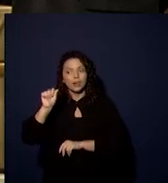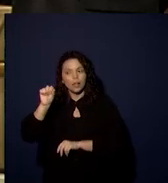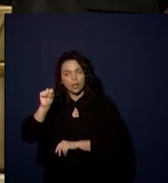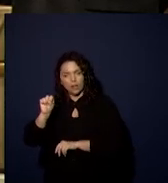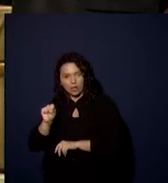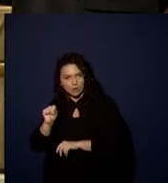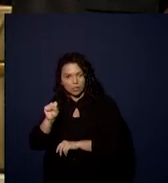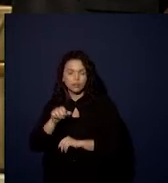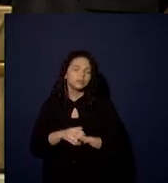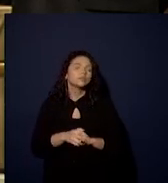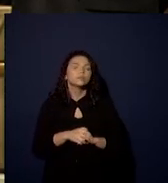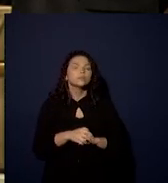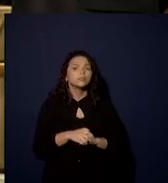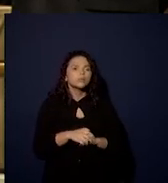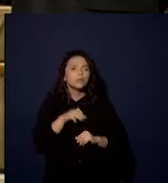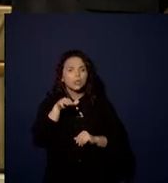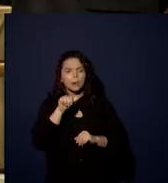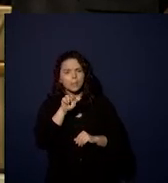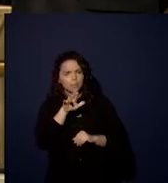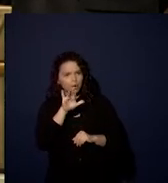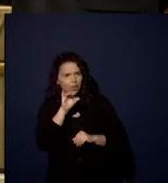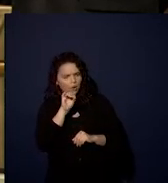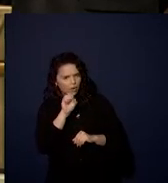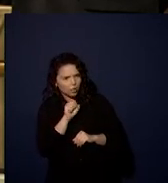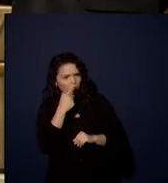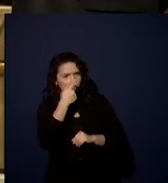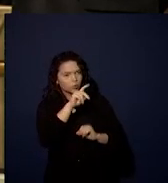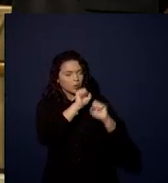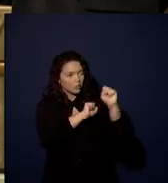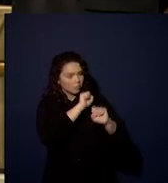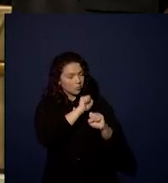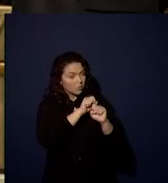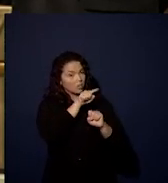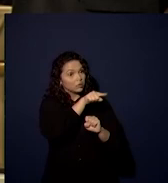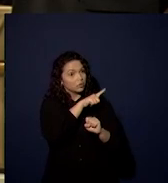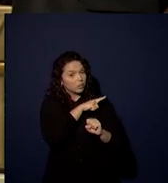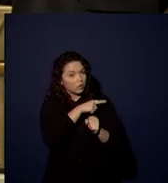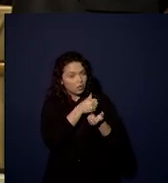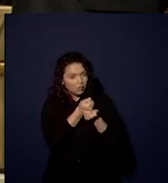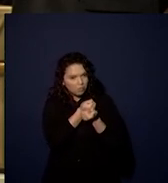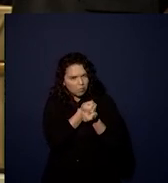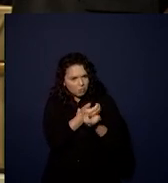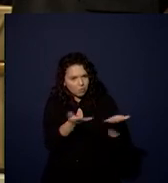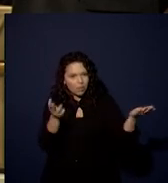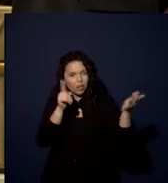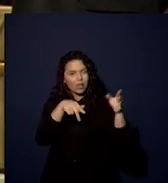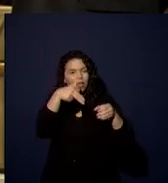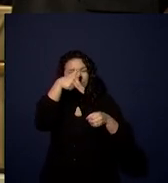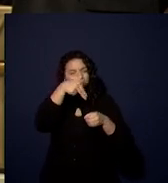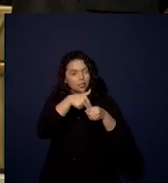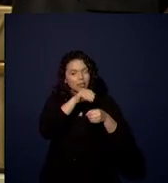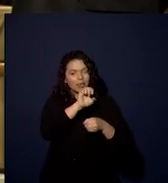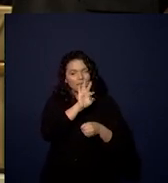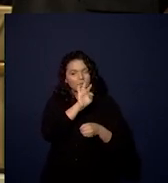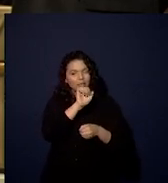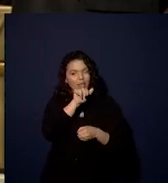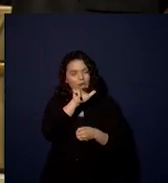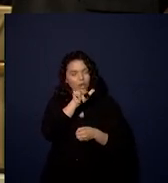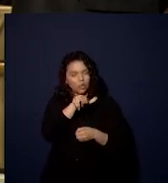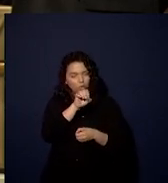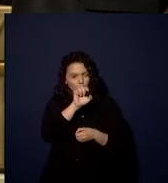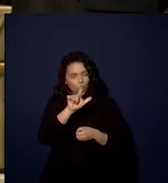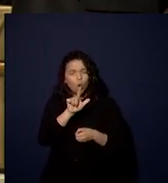relativo da sua empresa das grandes distribuidoras de combustíveis e